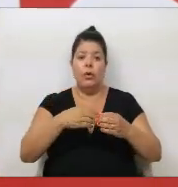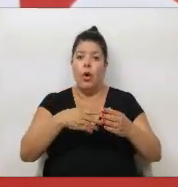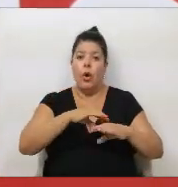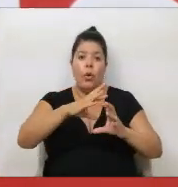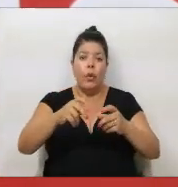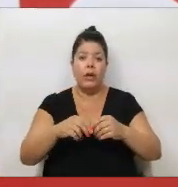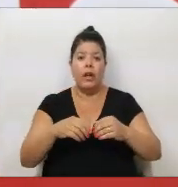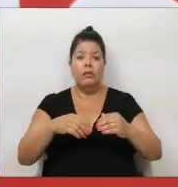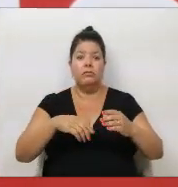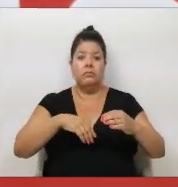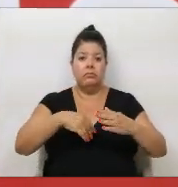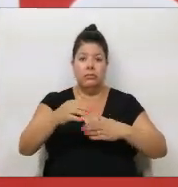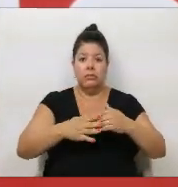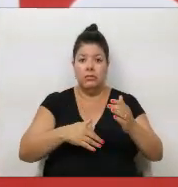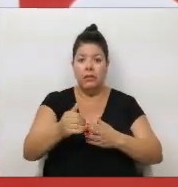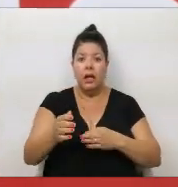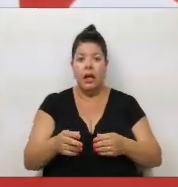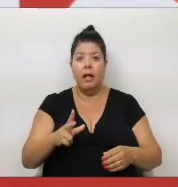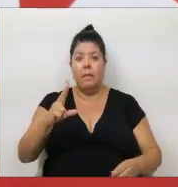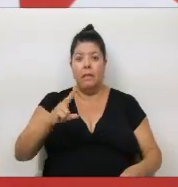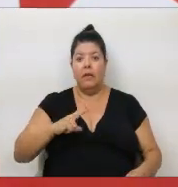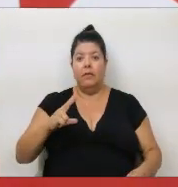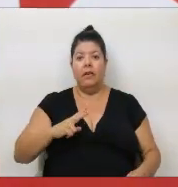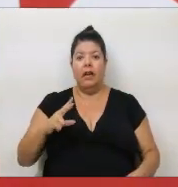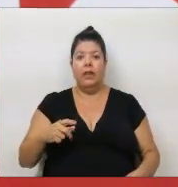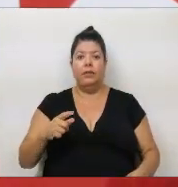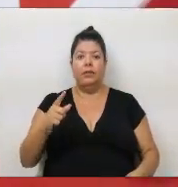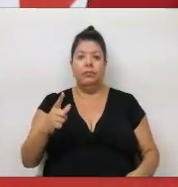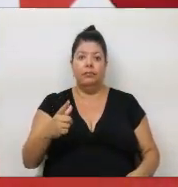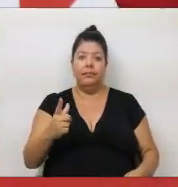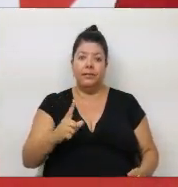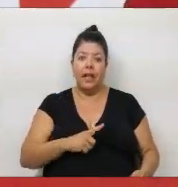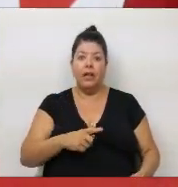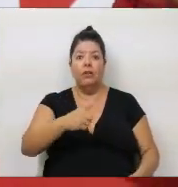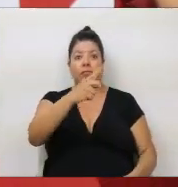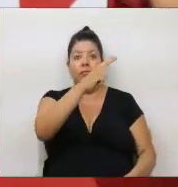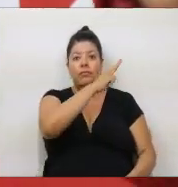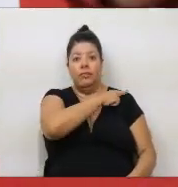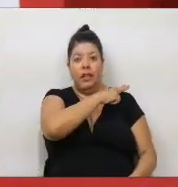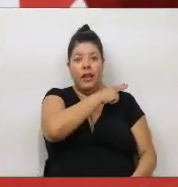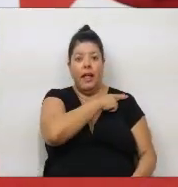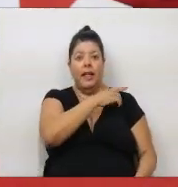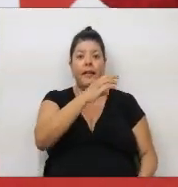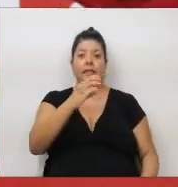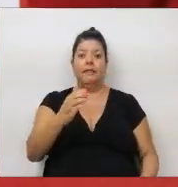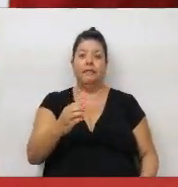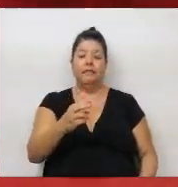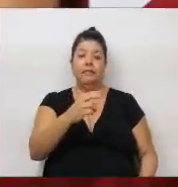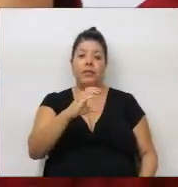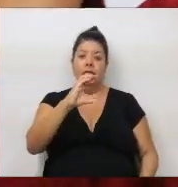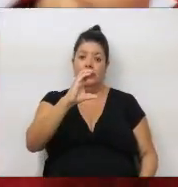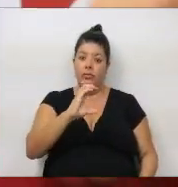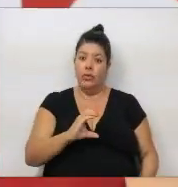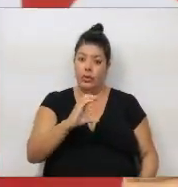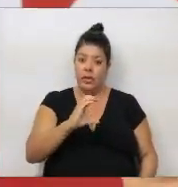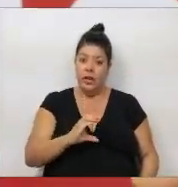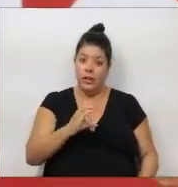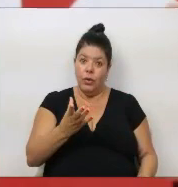de iniciativa privada, existem os gerentes, existem os coordenadores que ganham salário melhor para